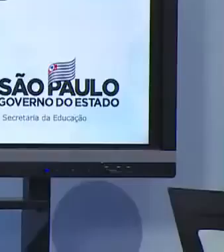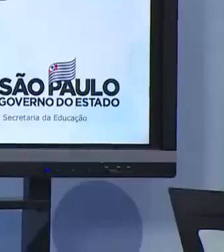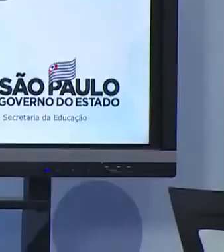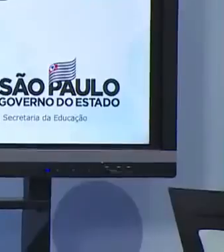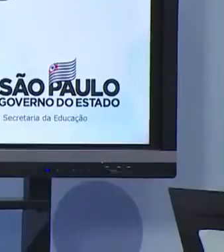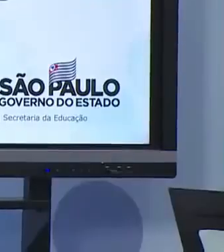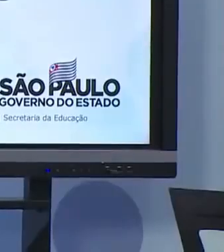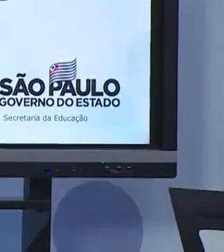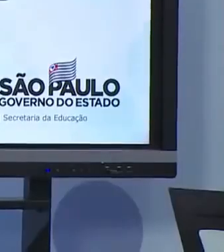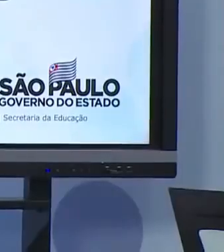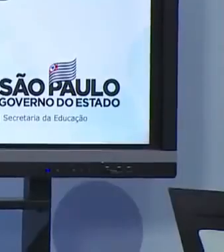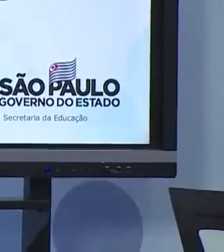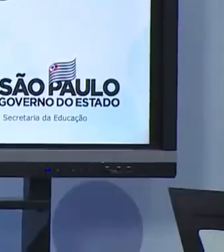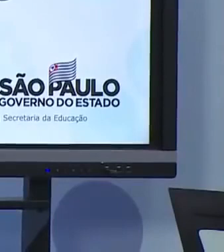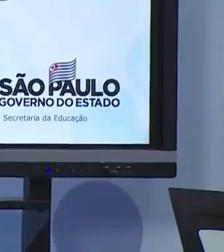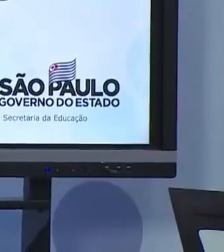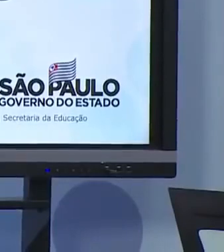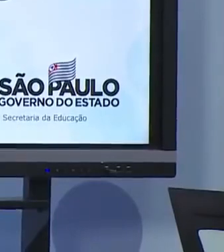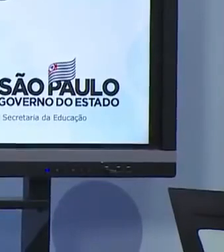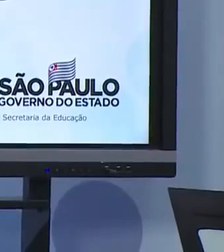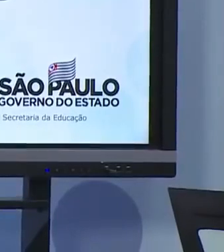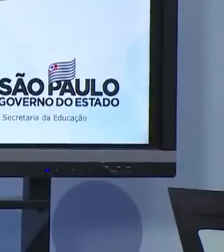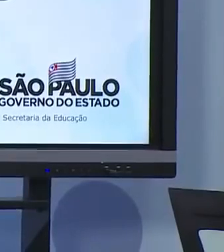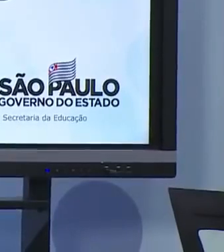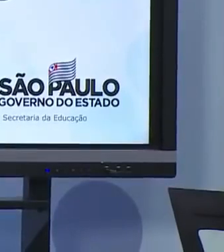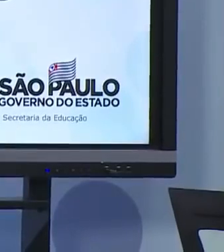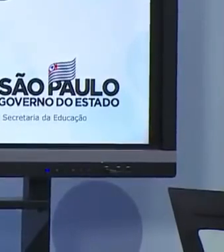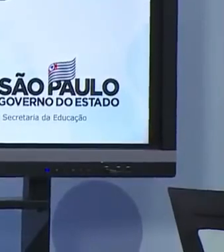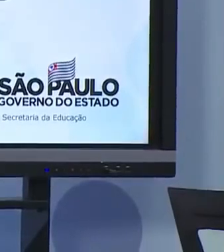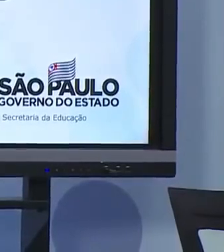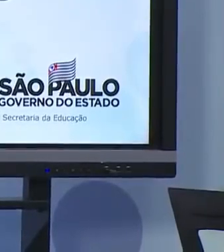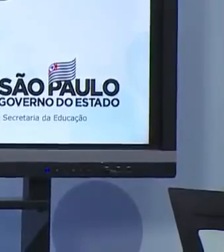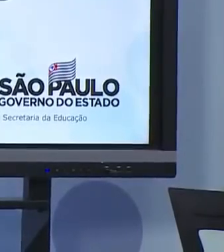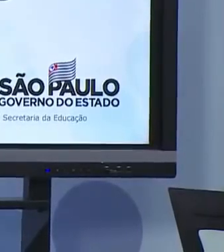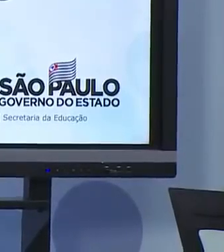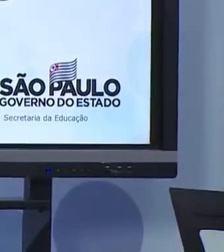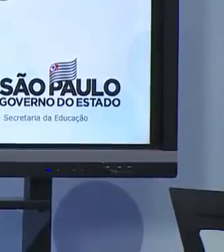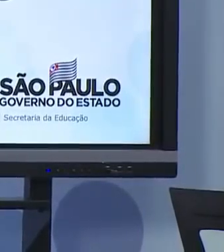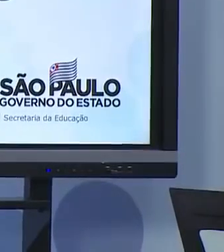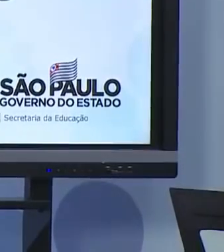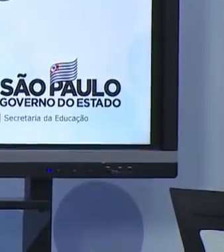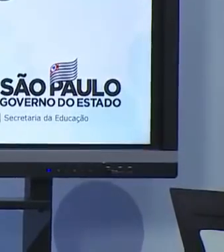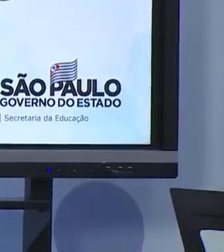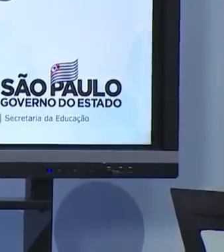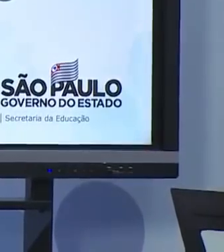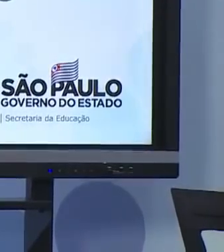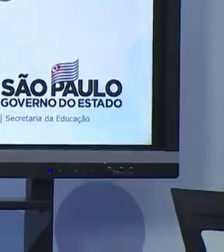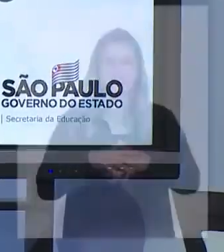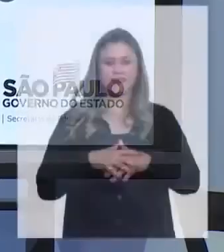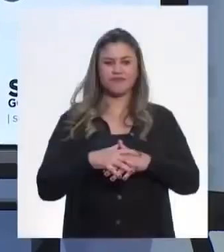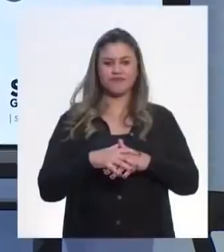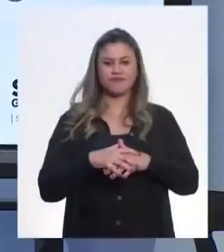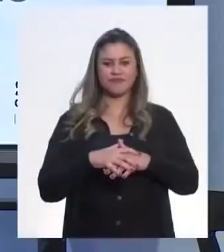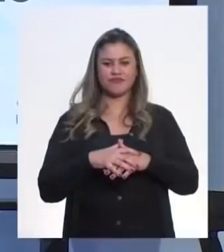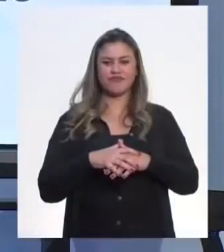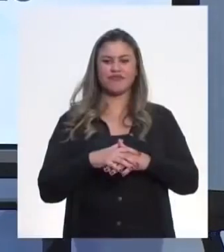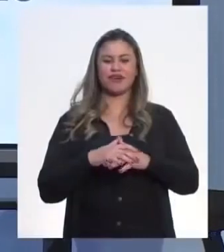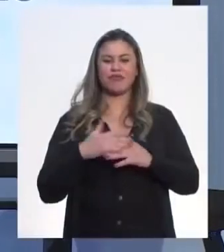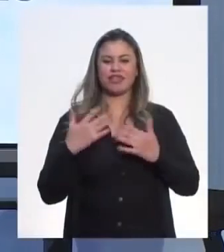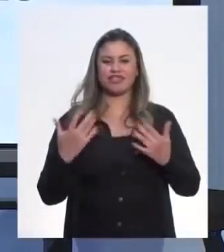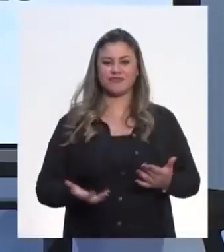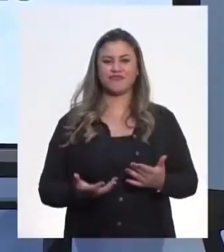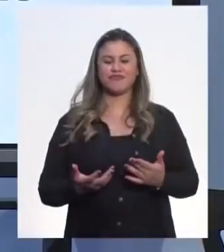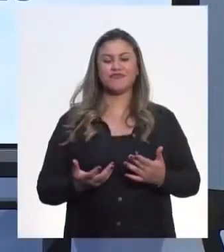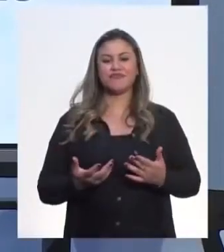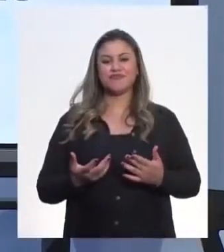o Olá alunos bem-vindos a mais uma aula de matemática é só a professora Alessandra e a gente vai na